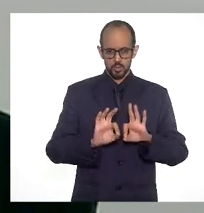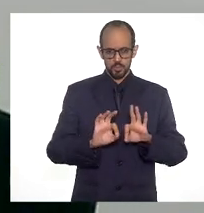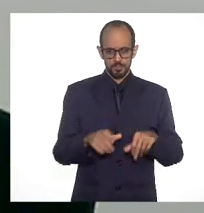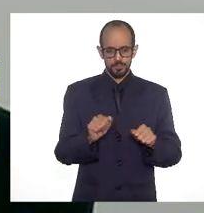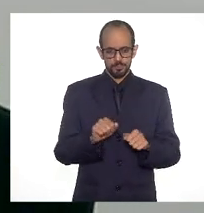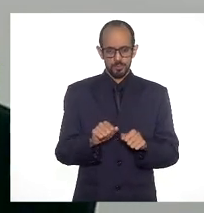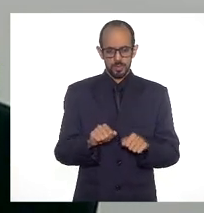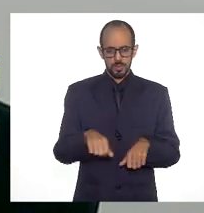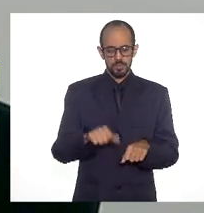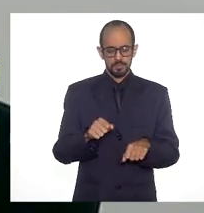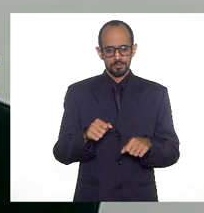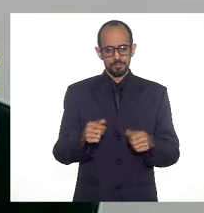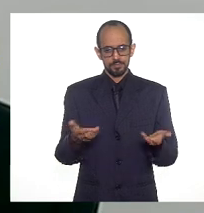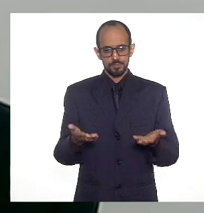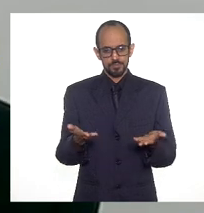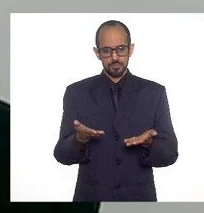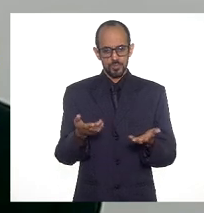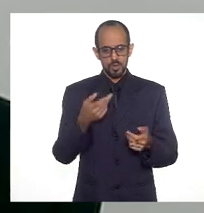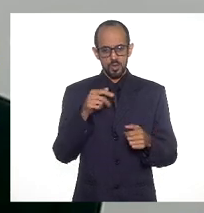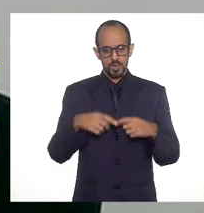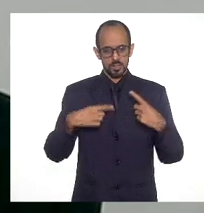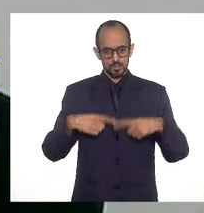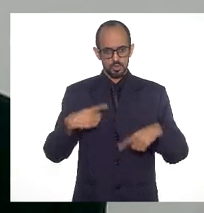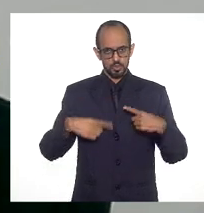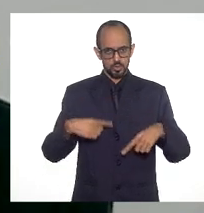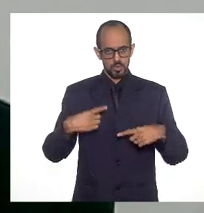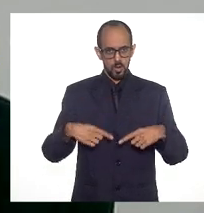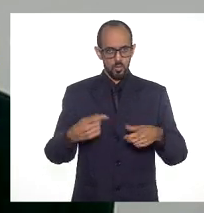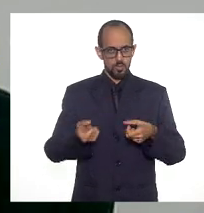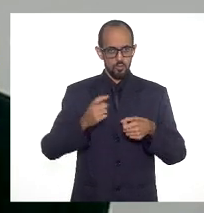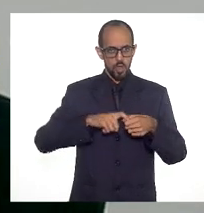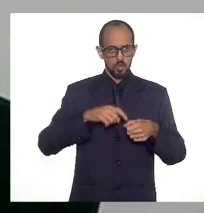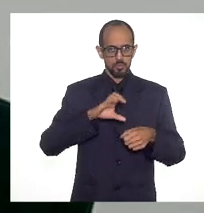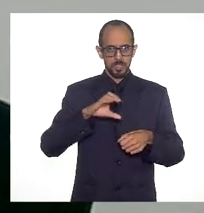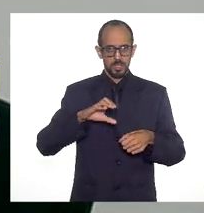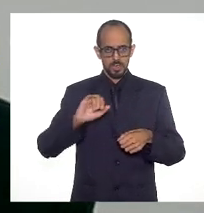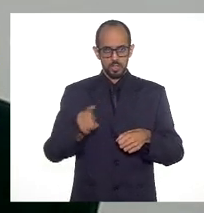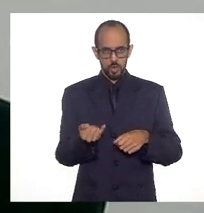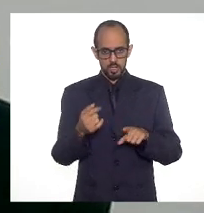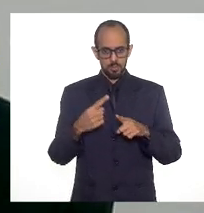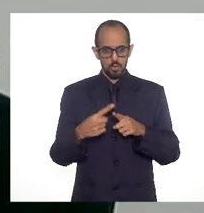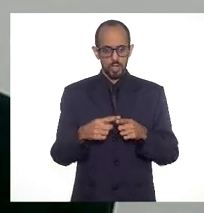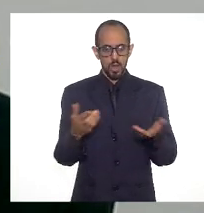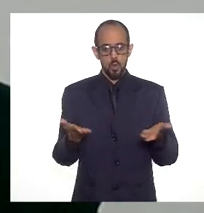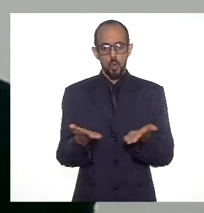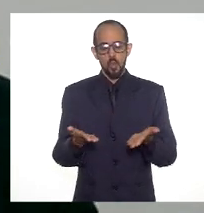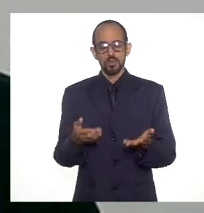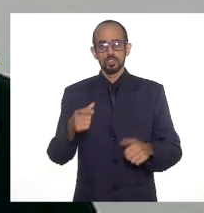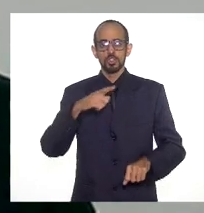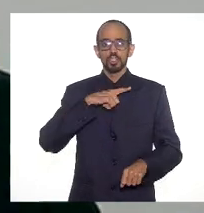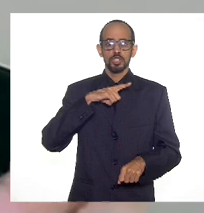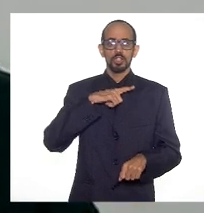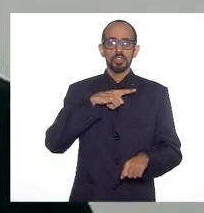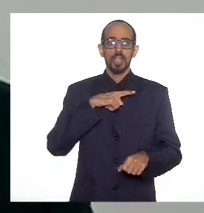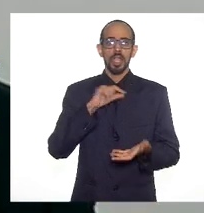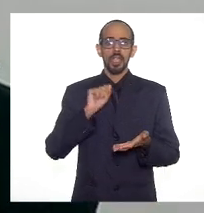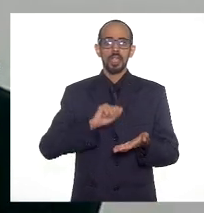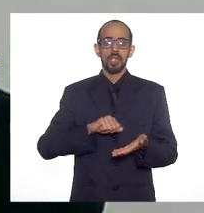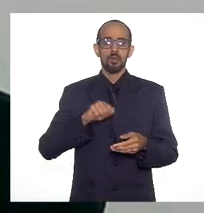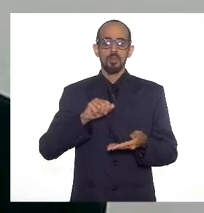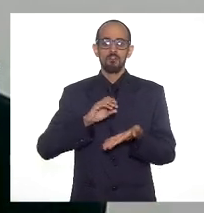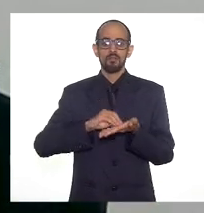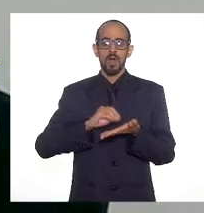o projeto que nós estamos discutindo para a CCJ, porque hoje há uma tendência a um voto